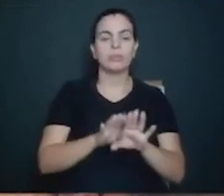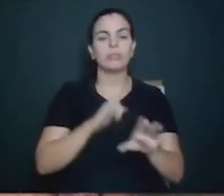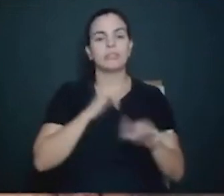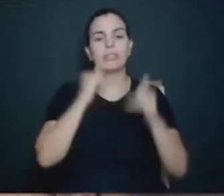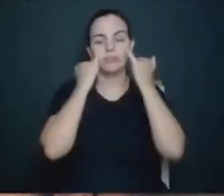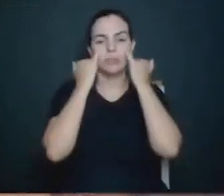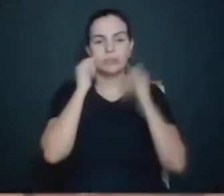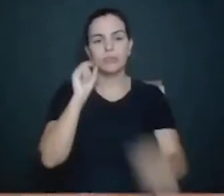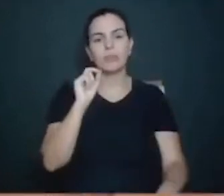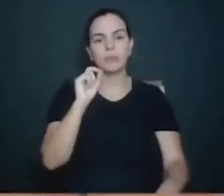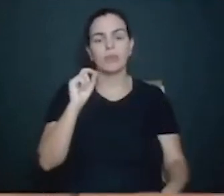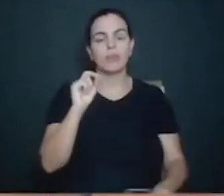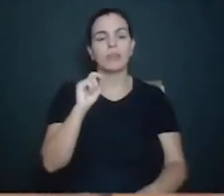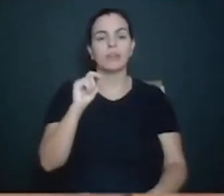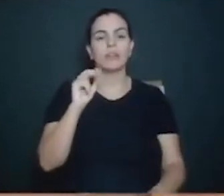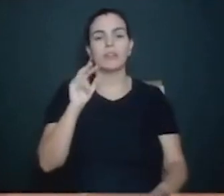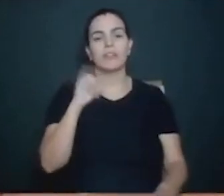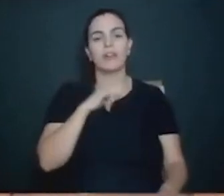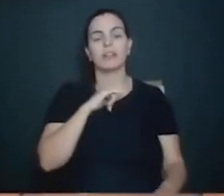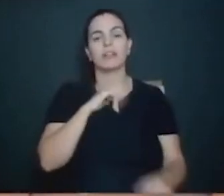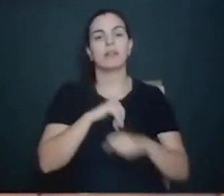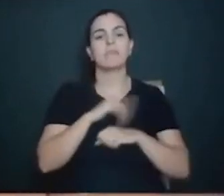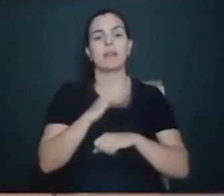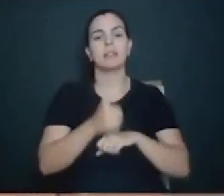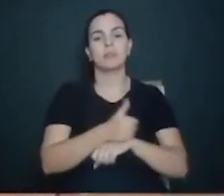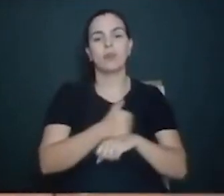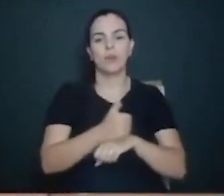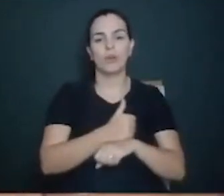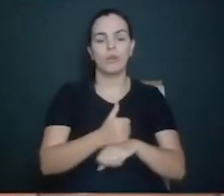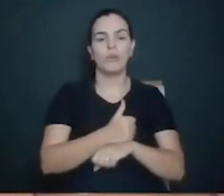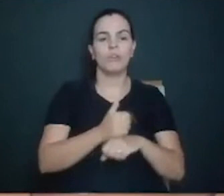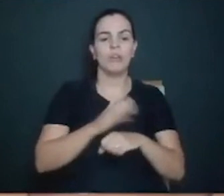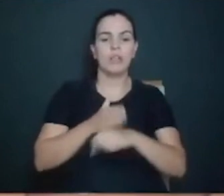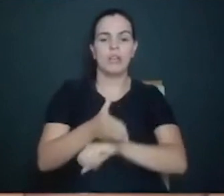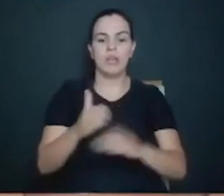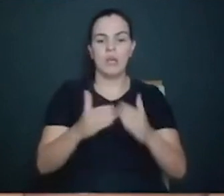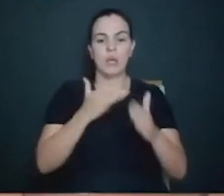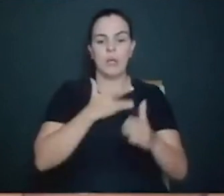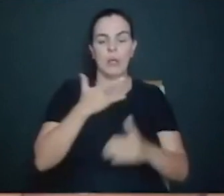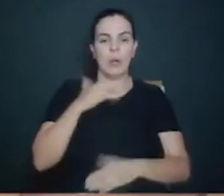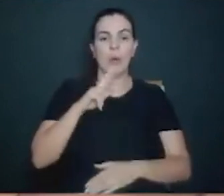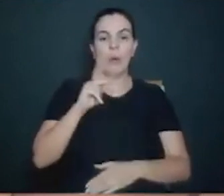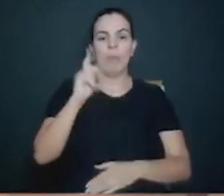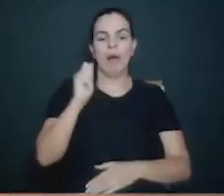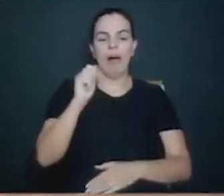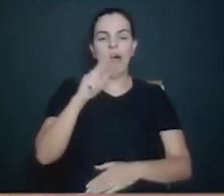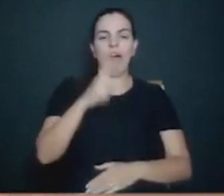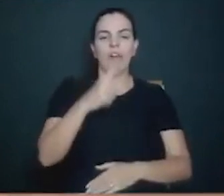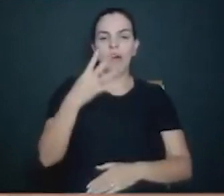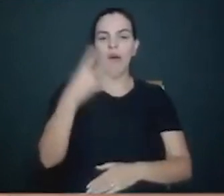já vai estar encaminhando mais profissionais para aquela unidade UPA 24 horas de